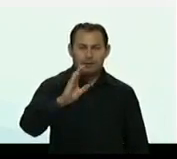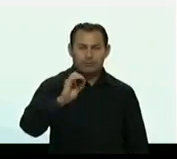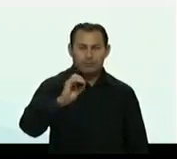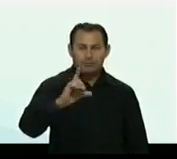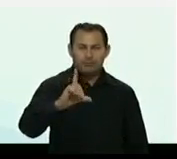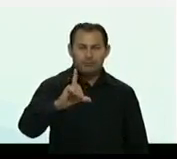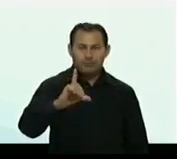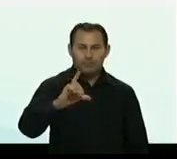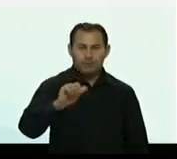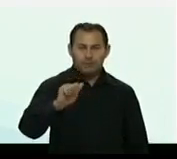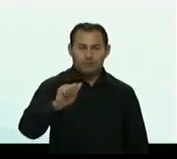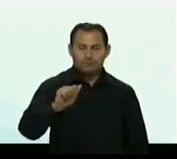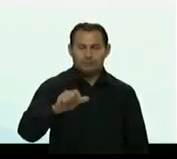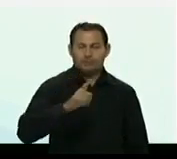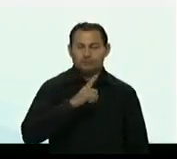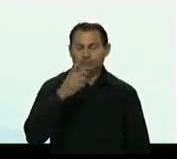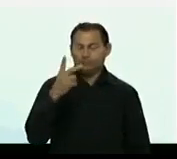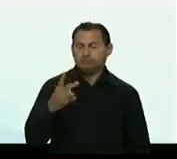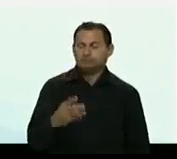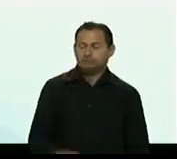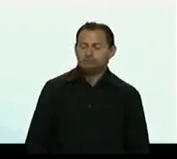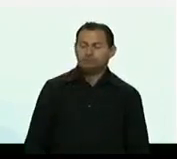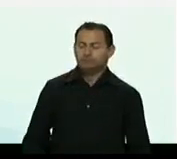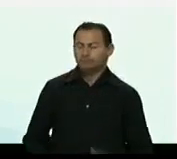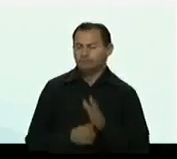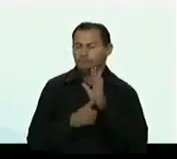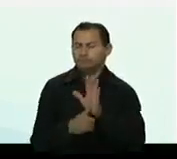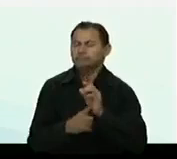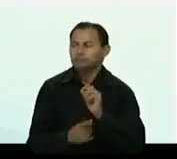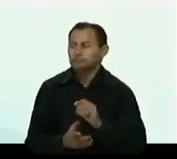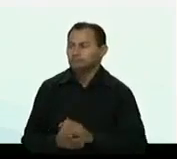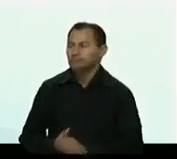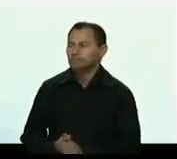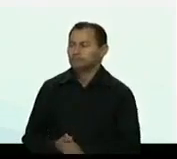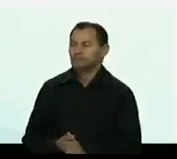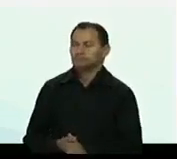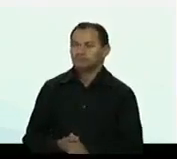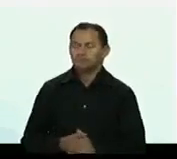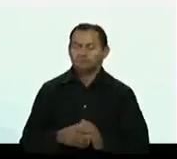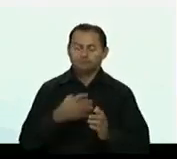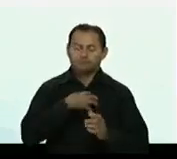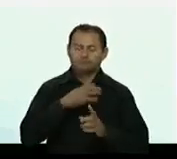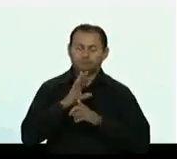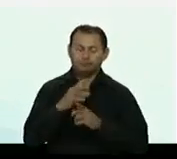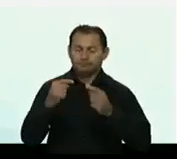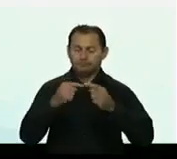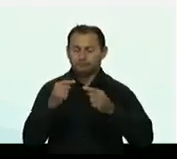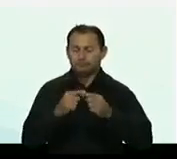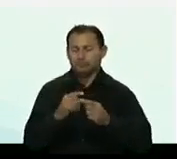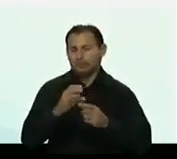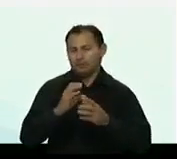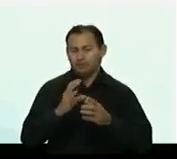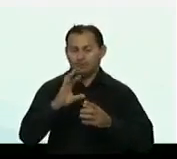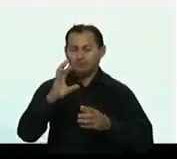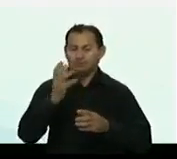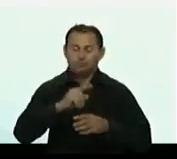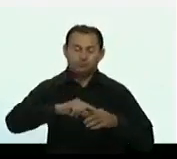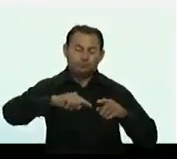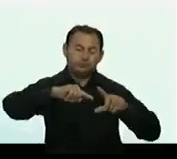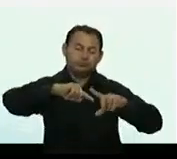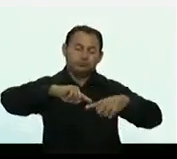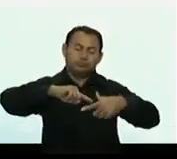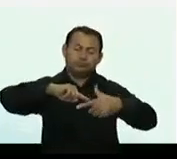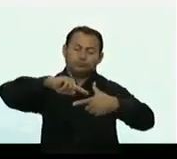aqui duas parábolas e elas referem-se ao quê? A posição dela, de acordo com a concavidade, depende do